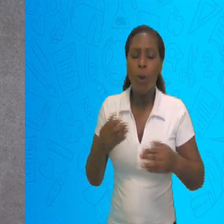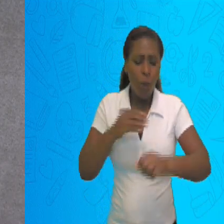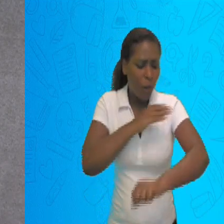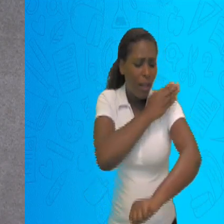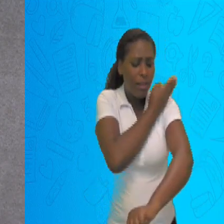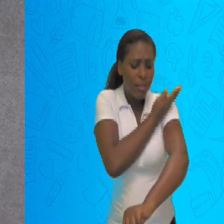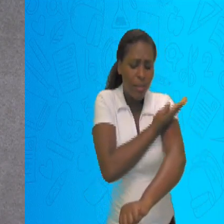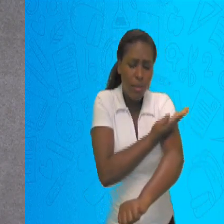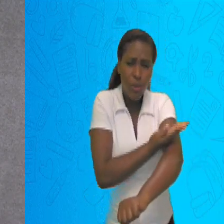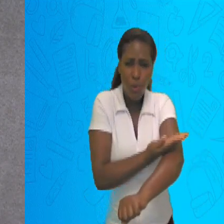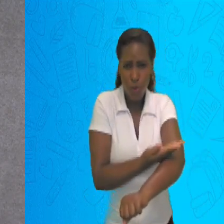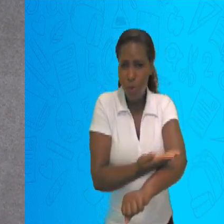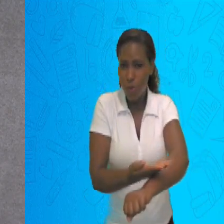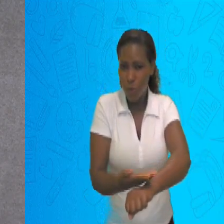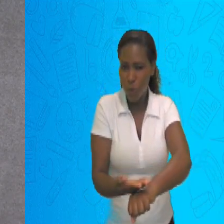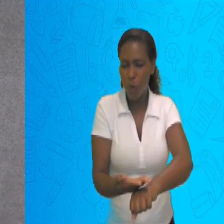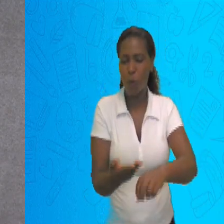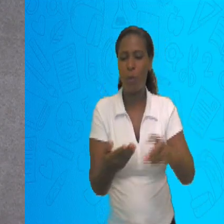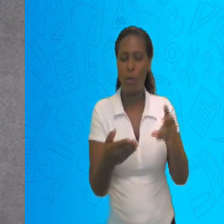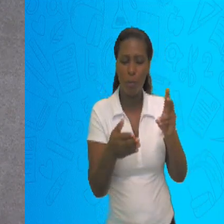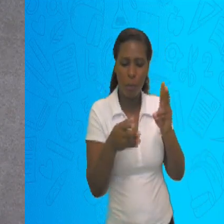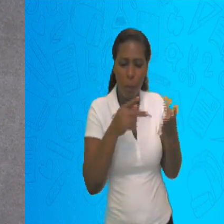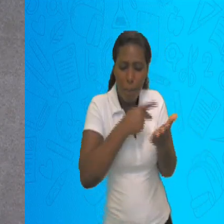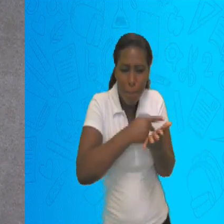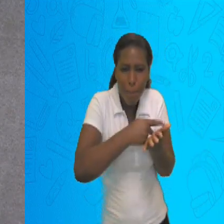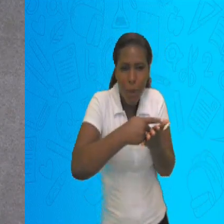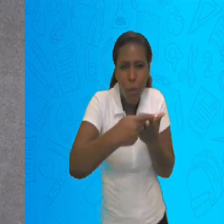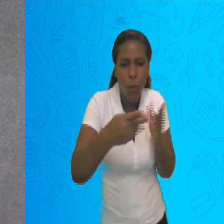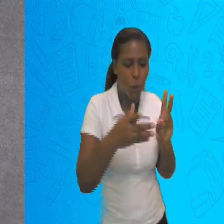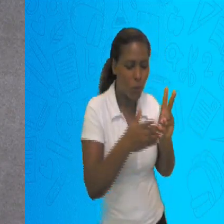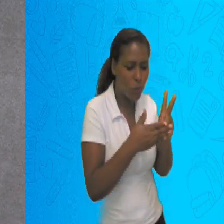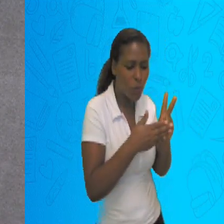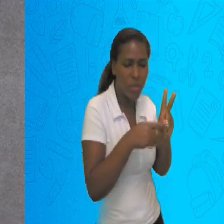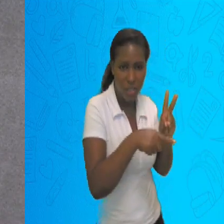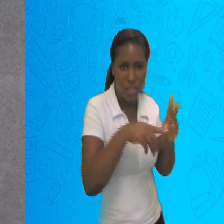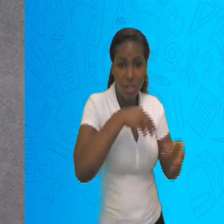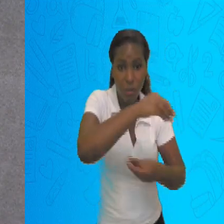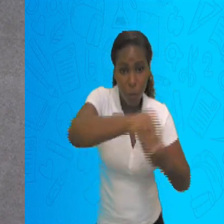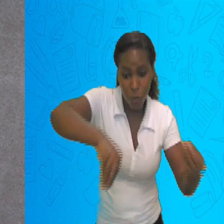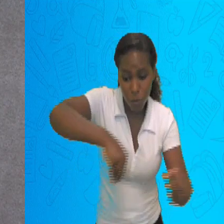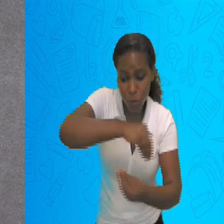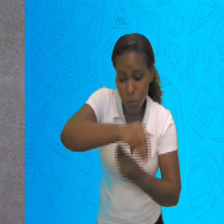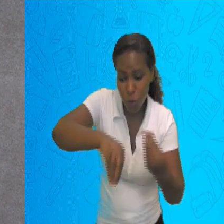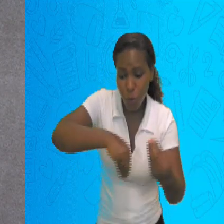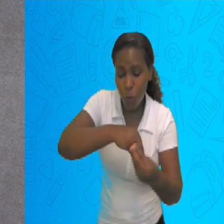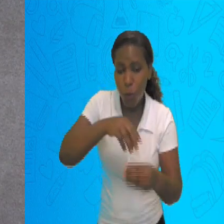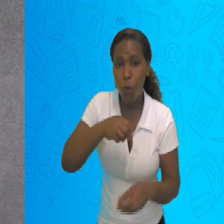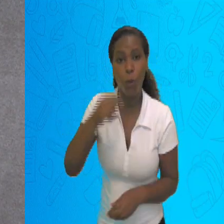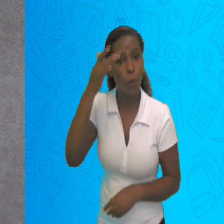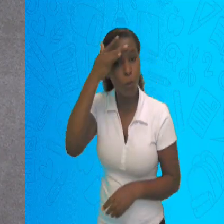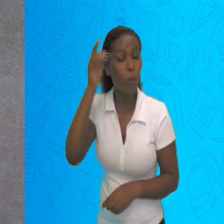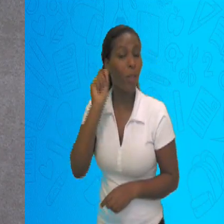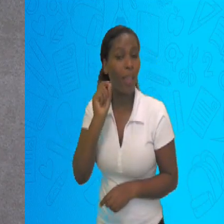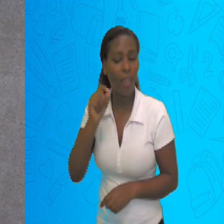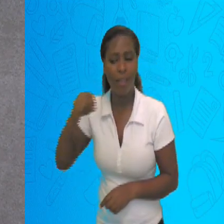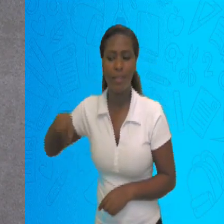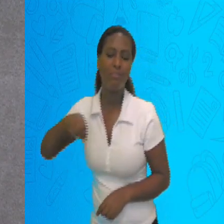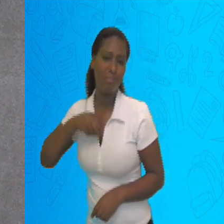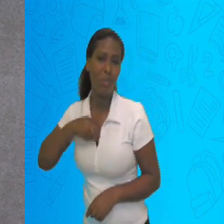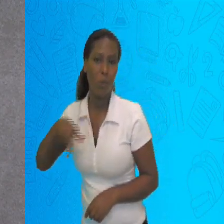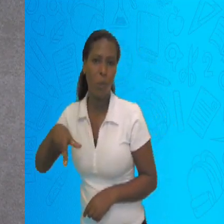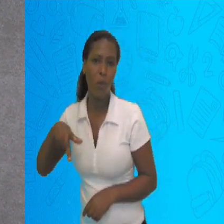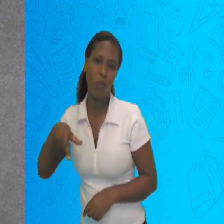se misturando com a chegada dos portugueses. Então, nós vamos ver estas misturas de costumes